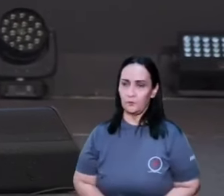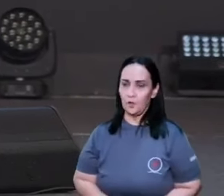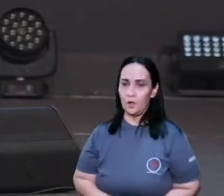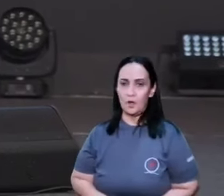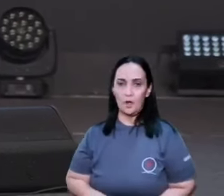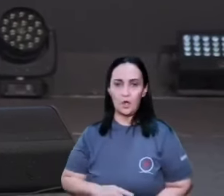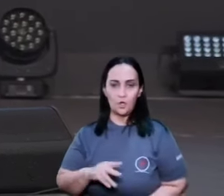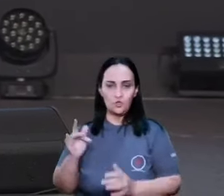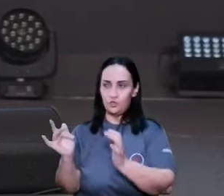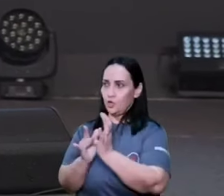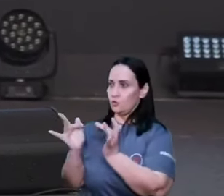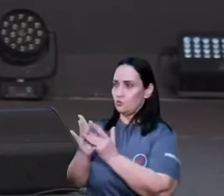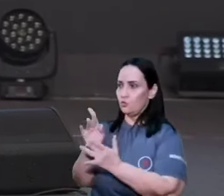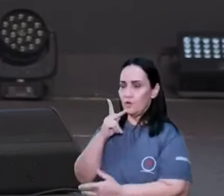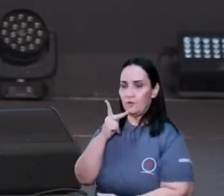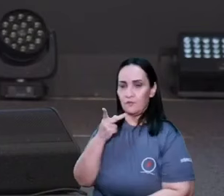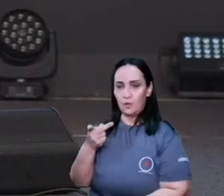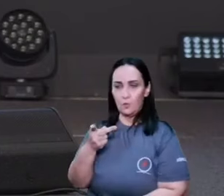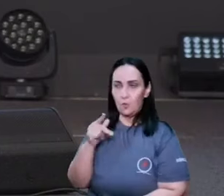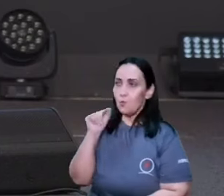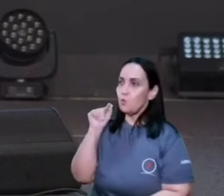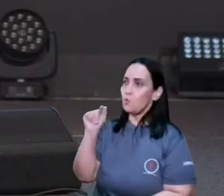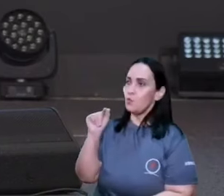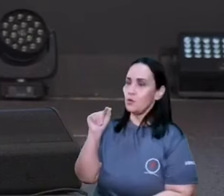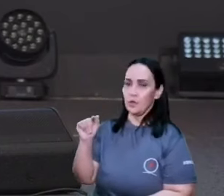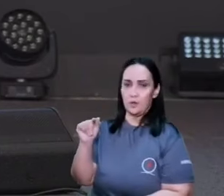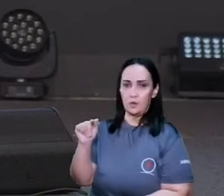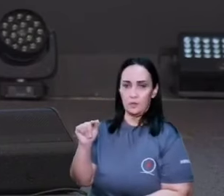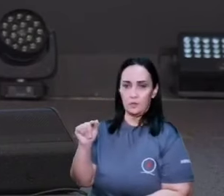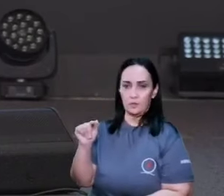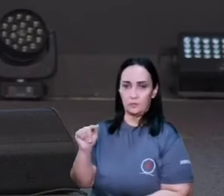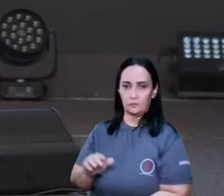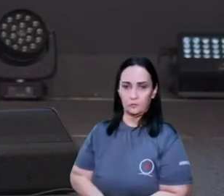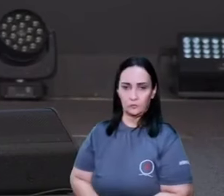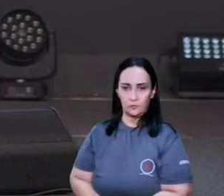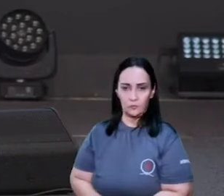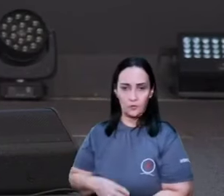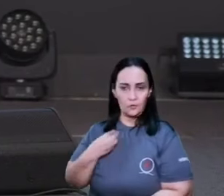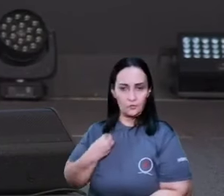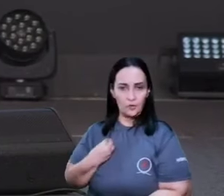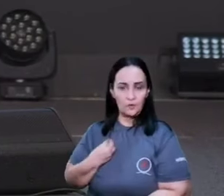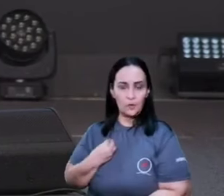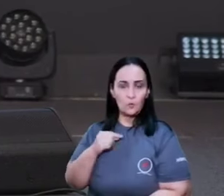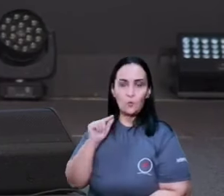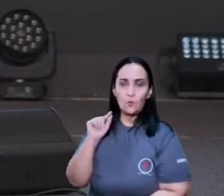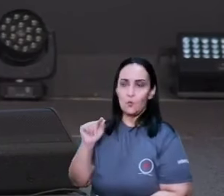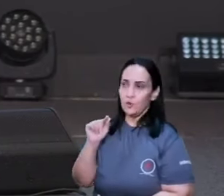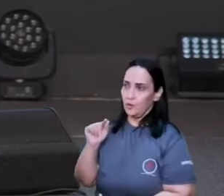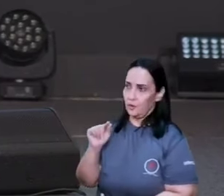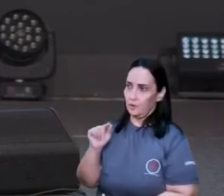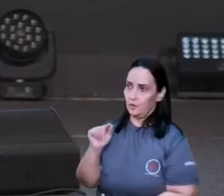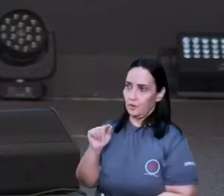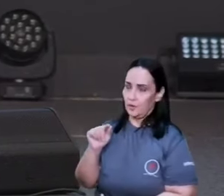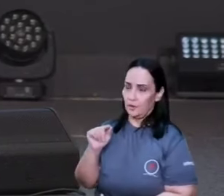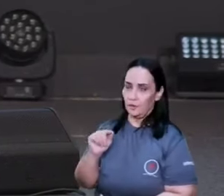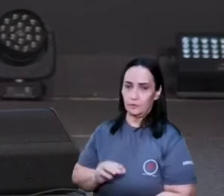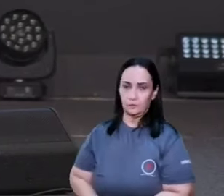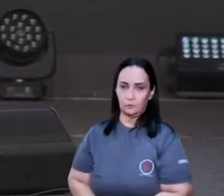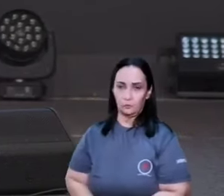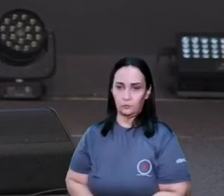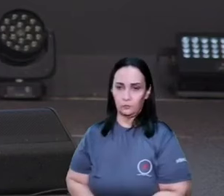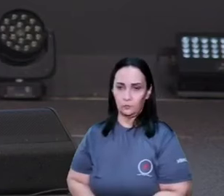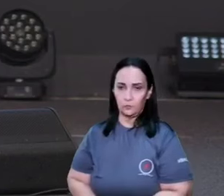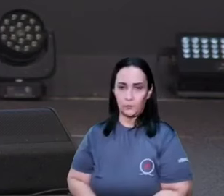ela que ela não está vivenciando agora olhe para o